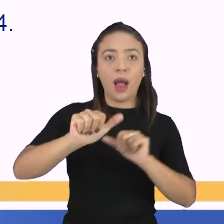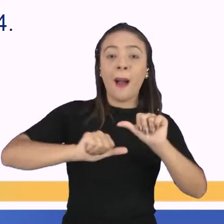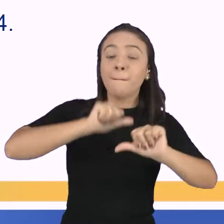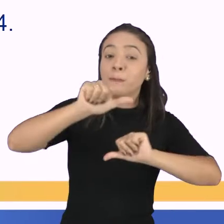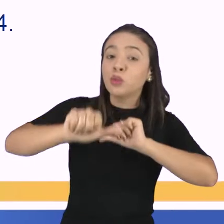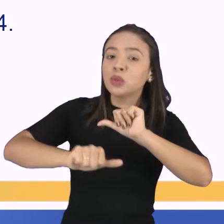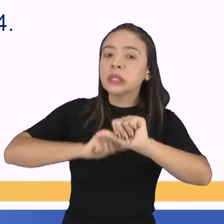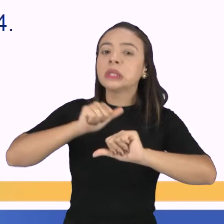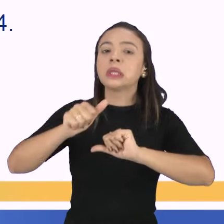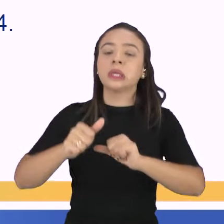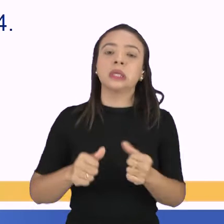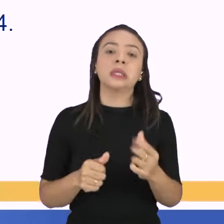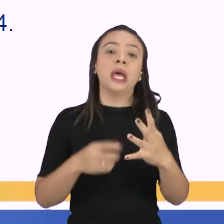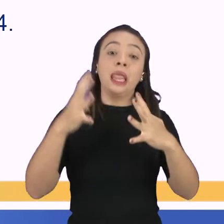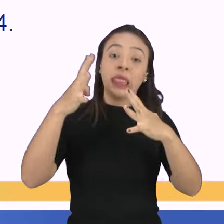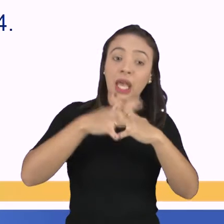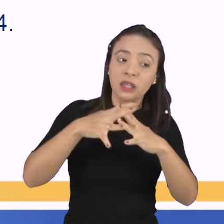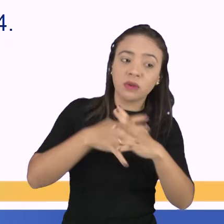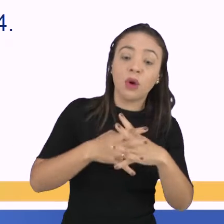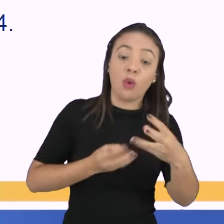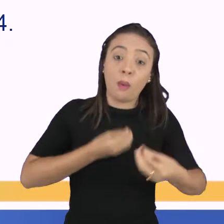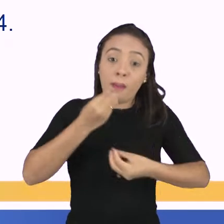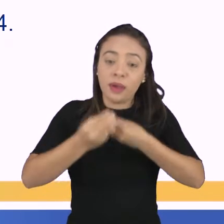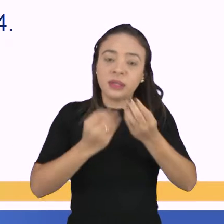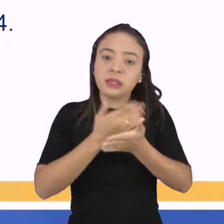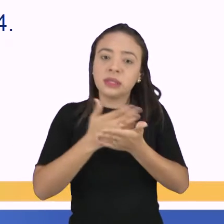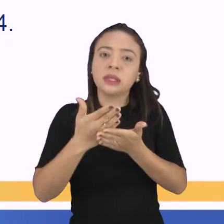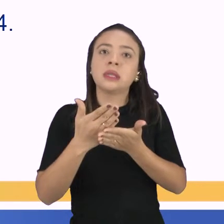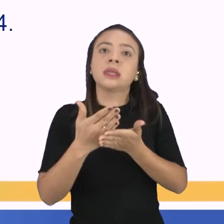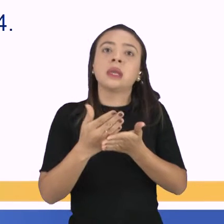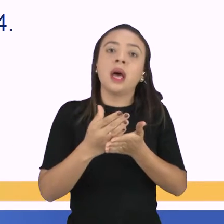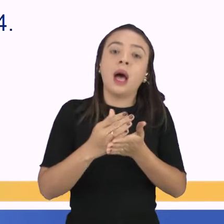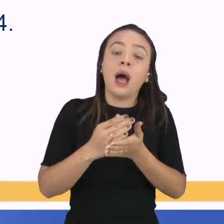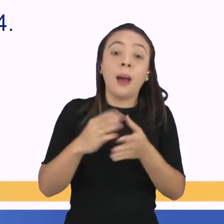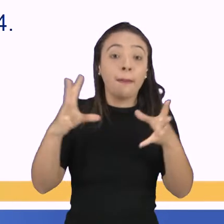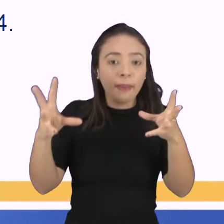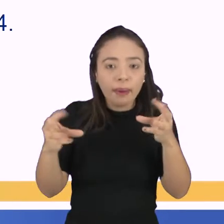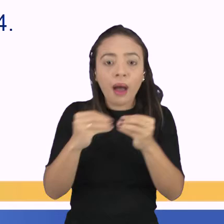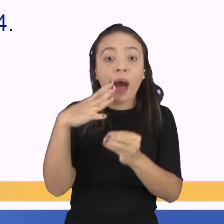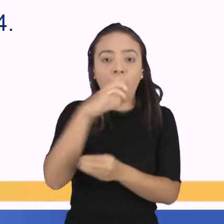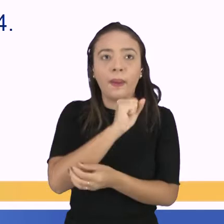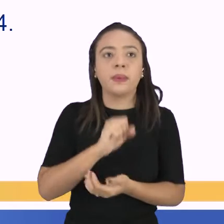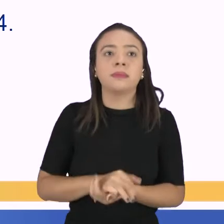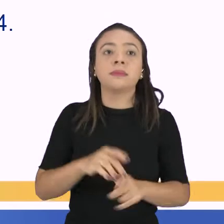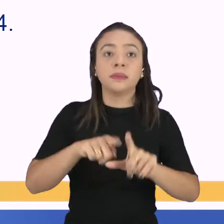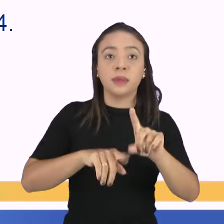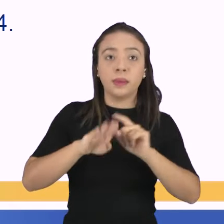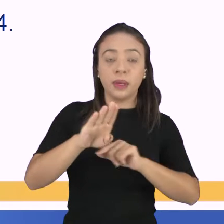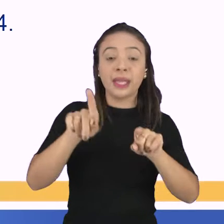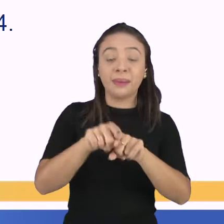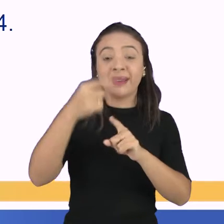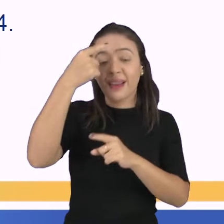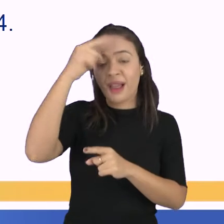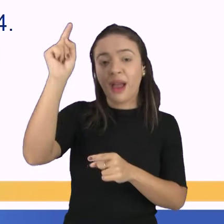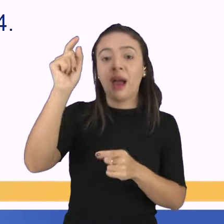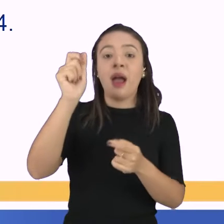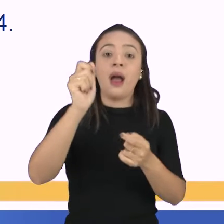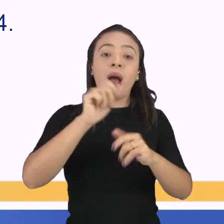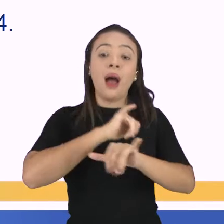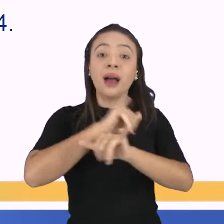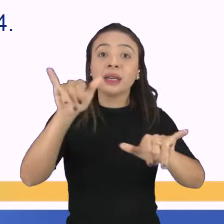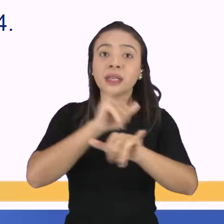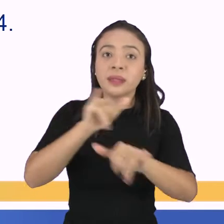vogais passaram a ser pronunciadas de forma mais breve. Letra B. A invenção da imprensa, que tornou os livros mais